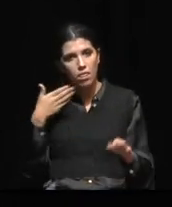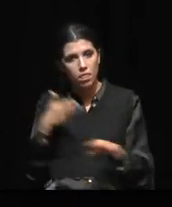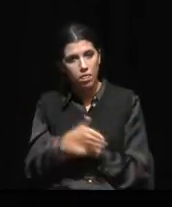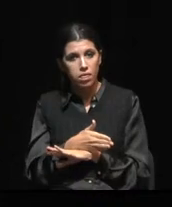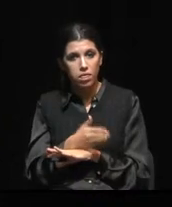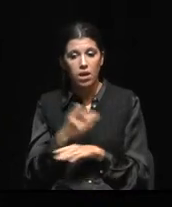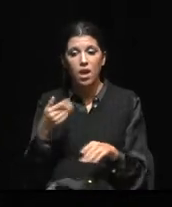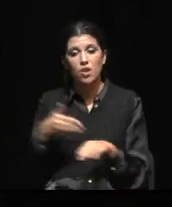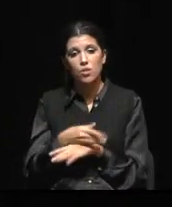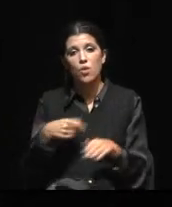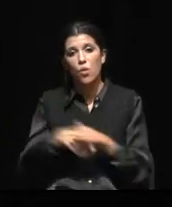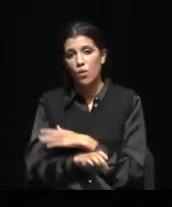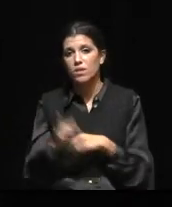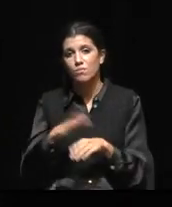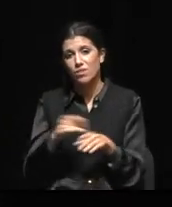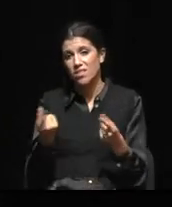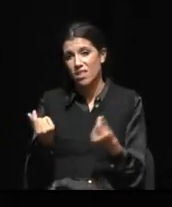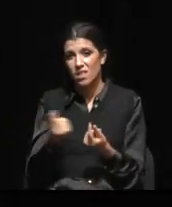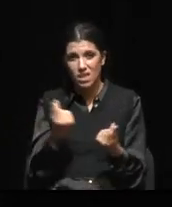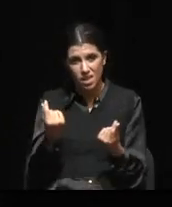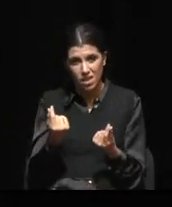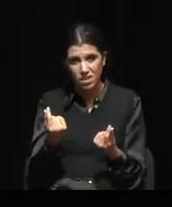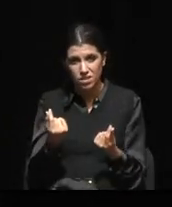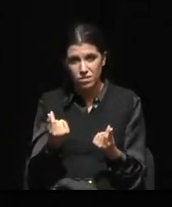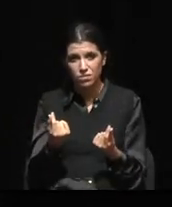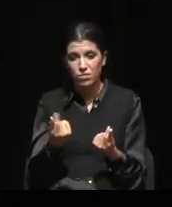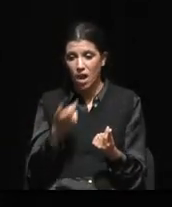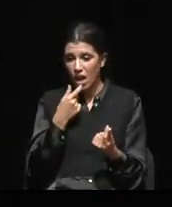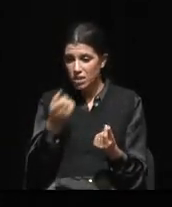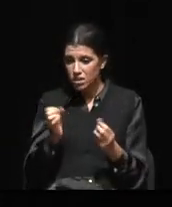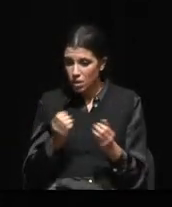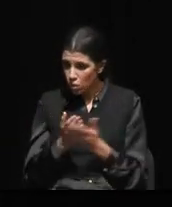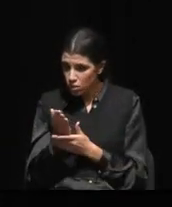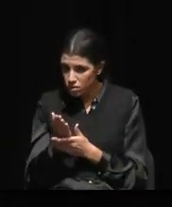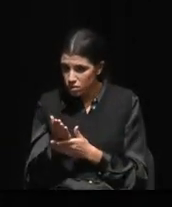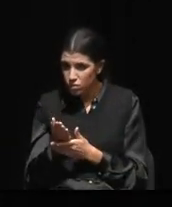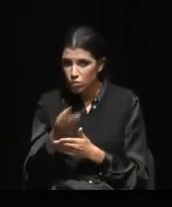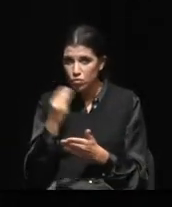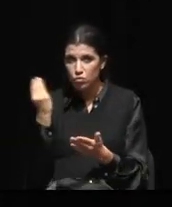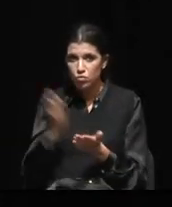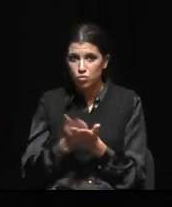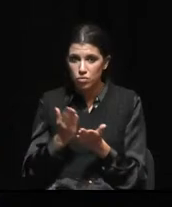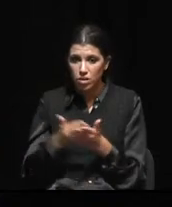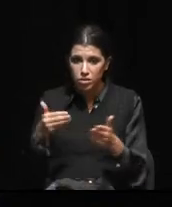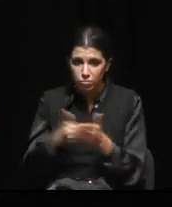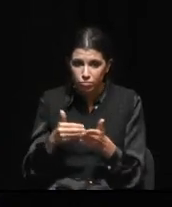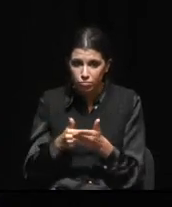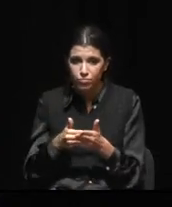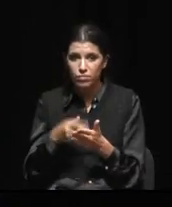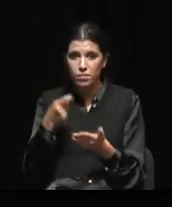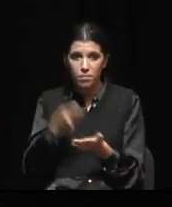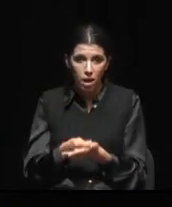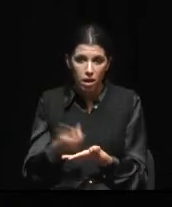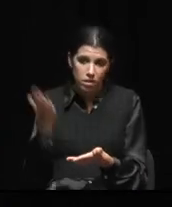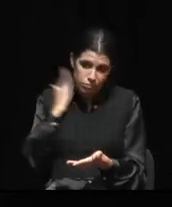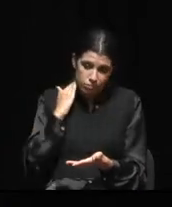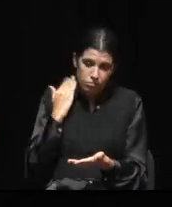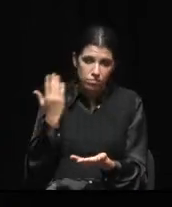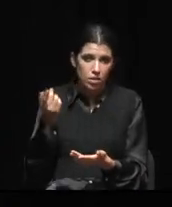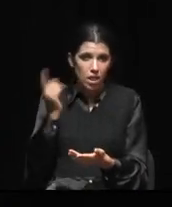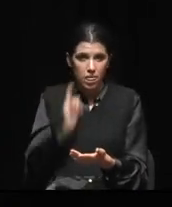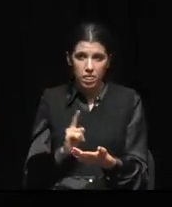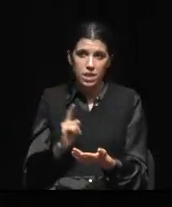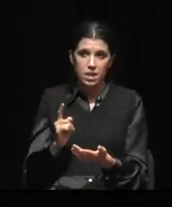socioeconómicas enquanto acontecer este dia não se cumprirá enquanto os estudantes virem sua entrada na universidade comprometida pela sua